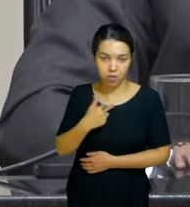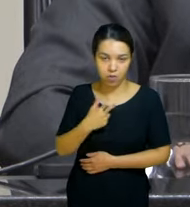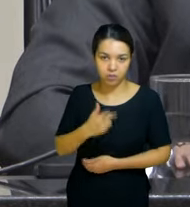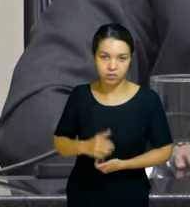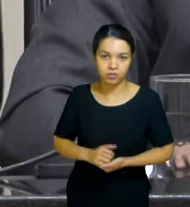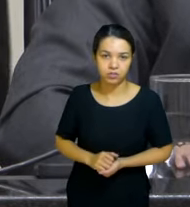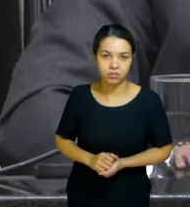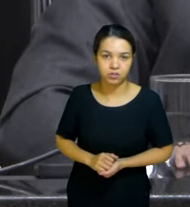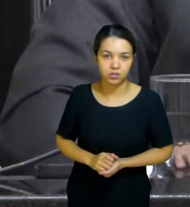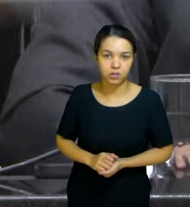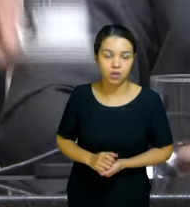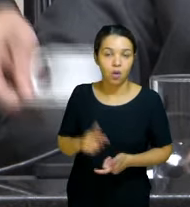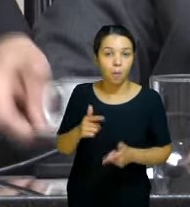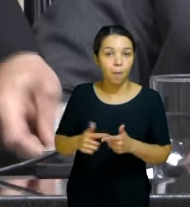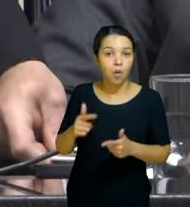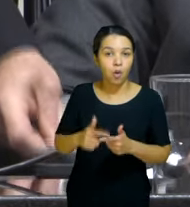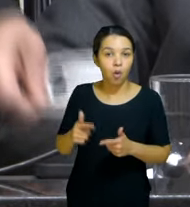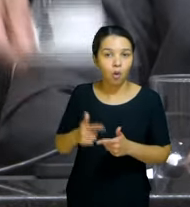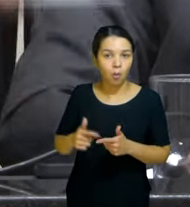O problema que aconteceu